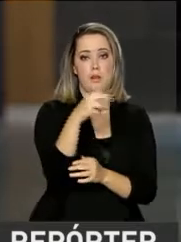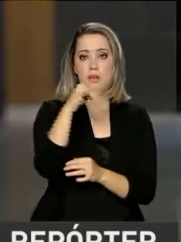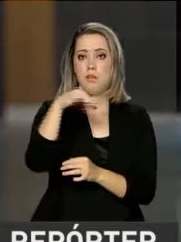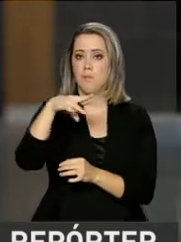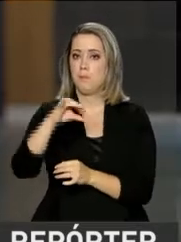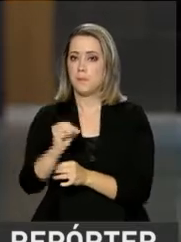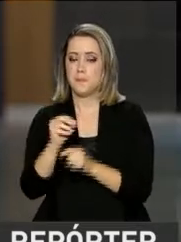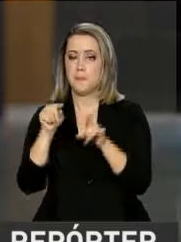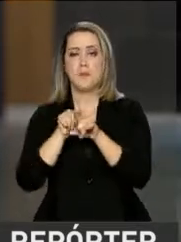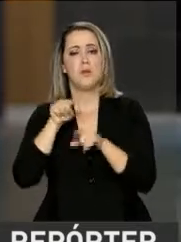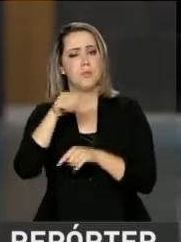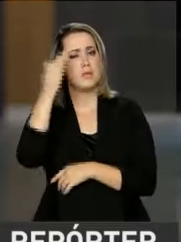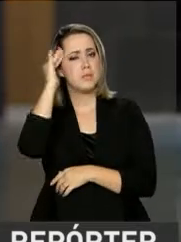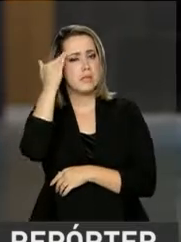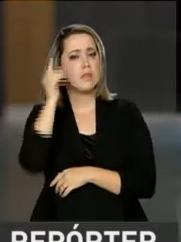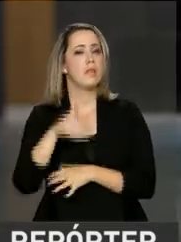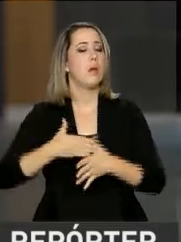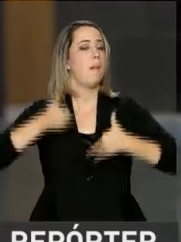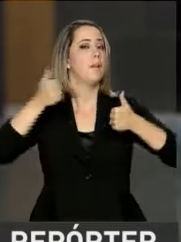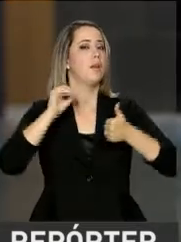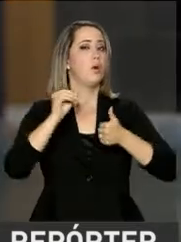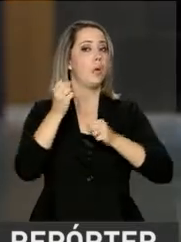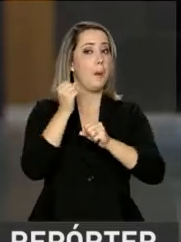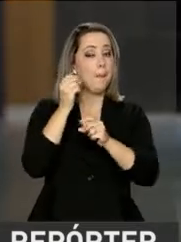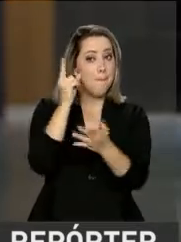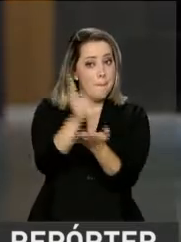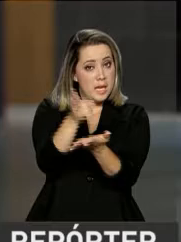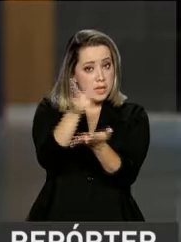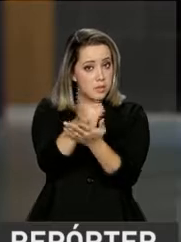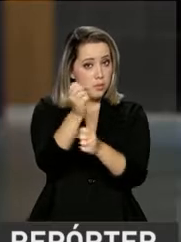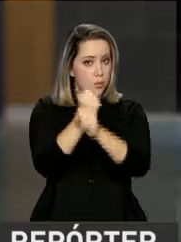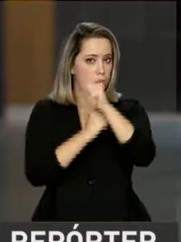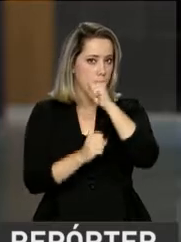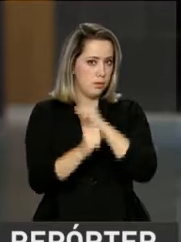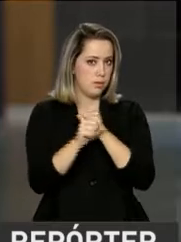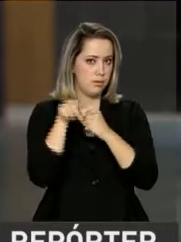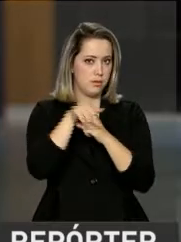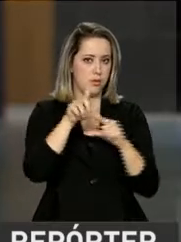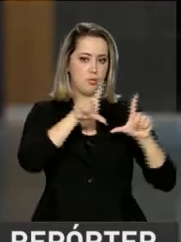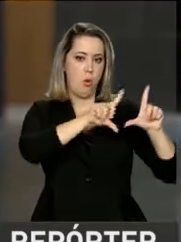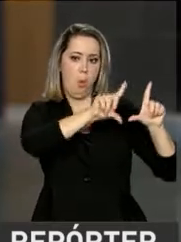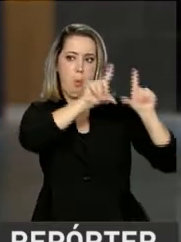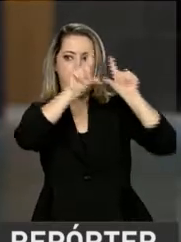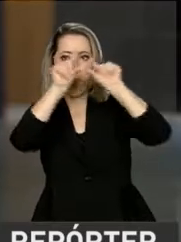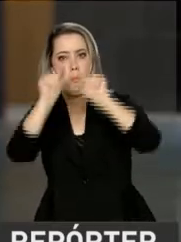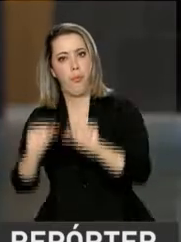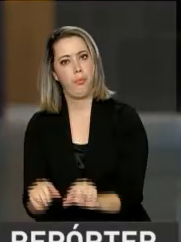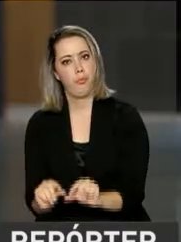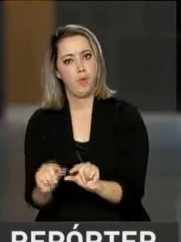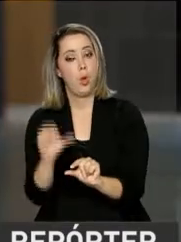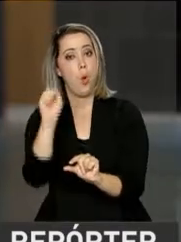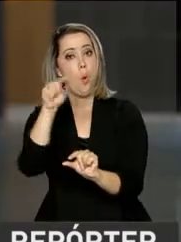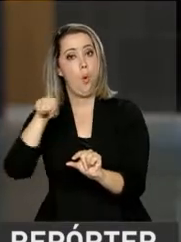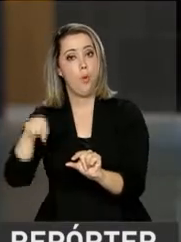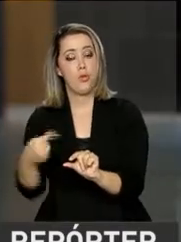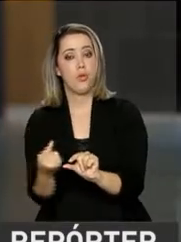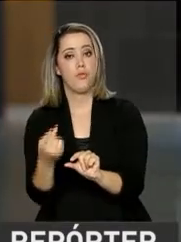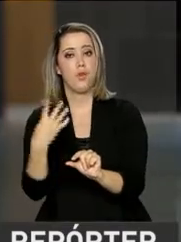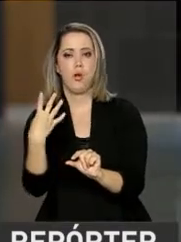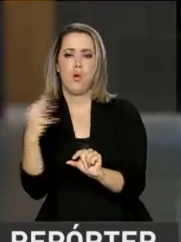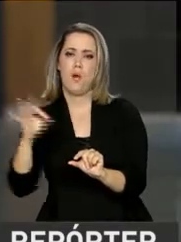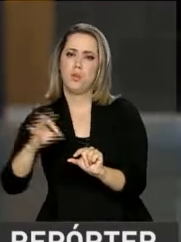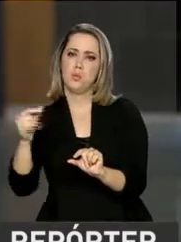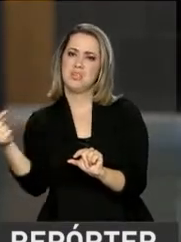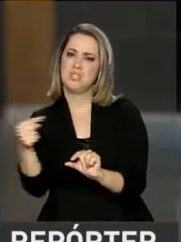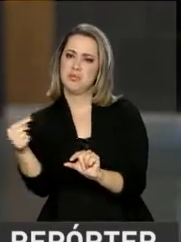dessa melhora no mesmo período do ano passado as vendas caíram 8,4 por cento também tivemos melhora de 1